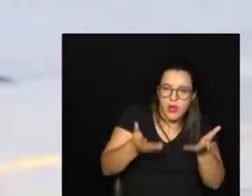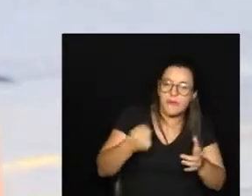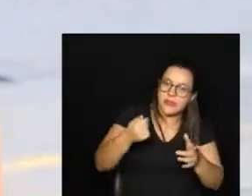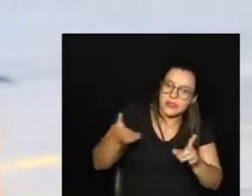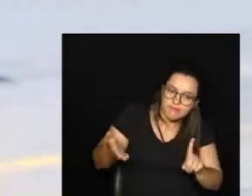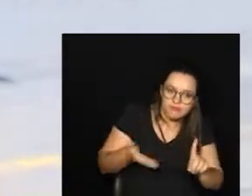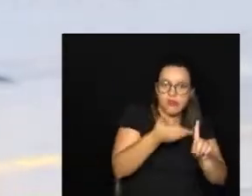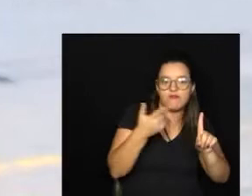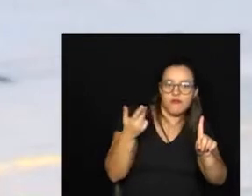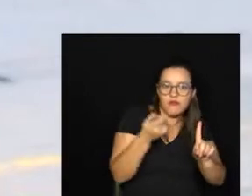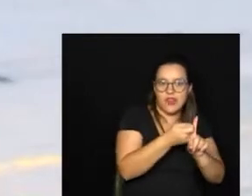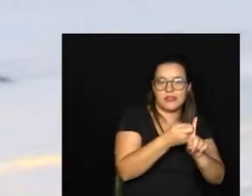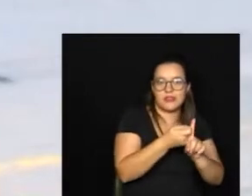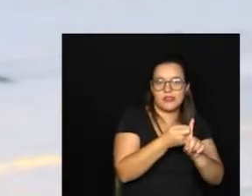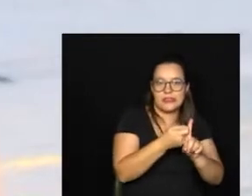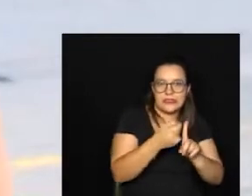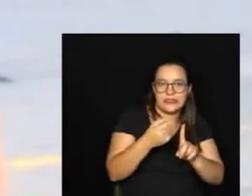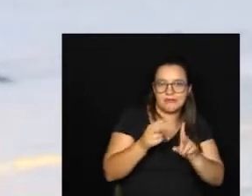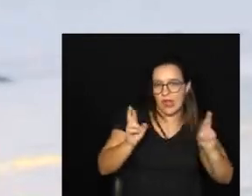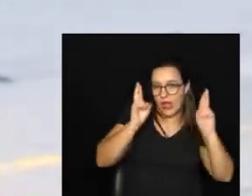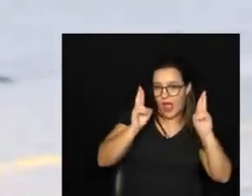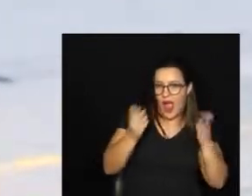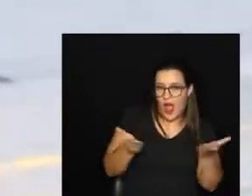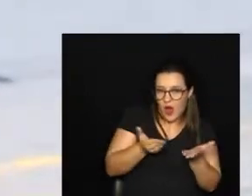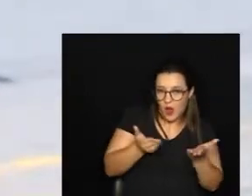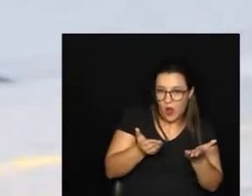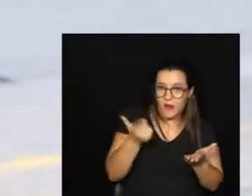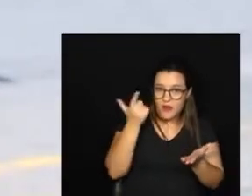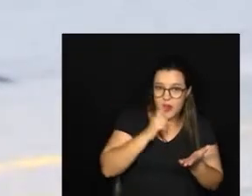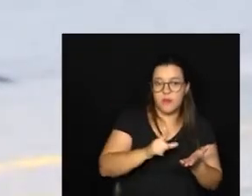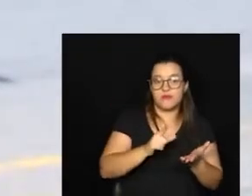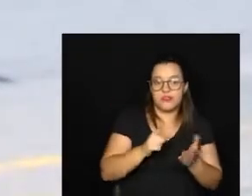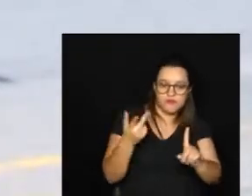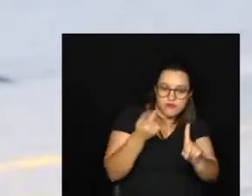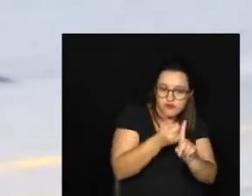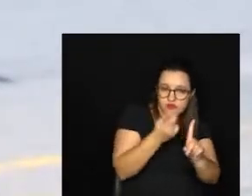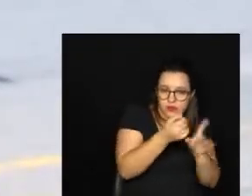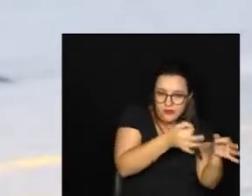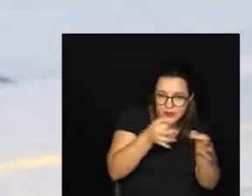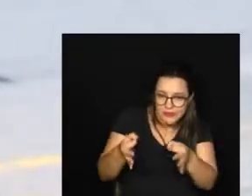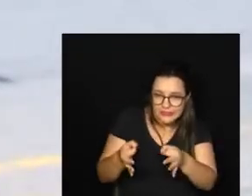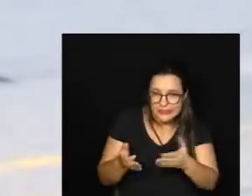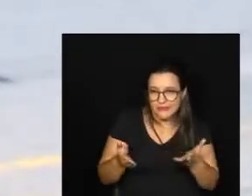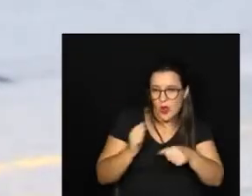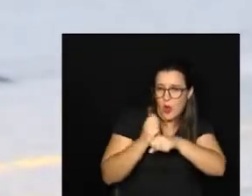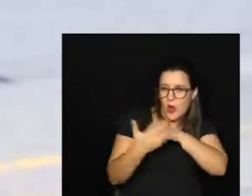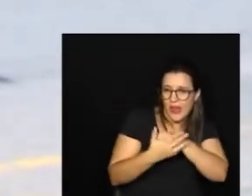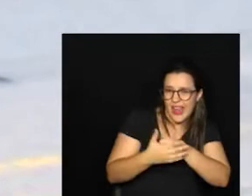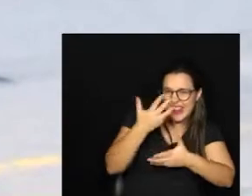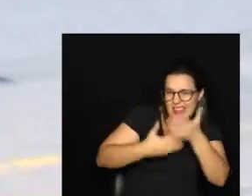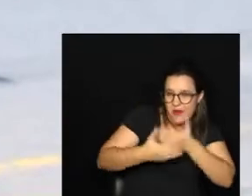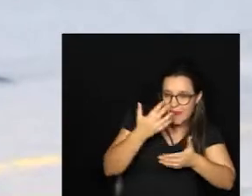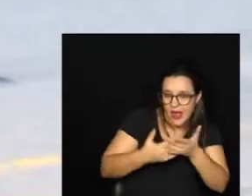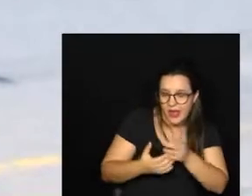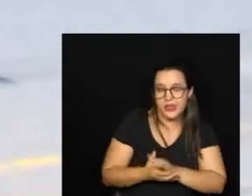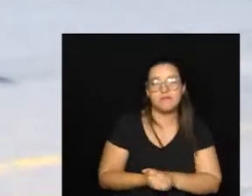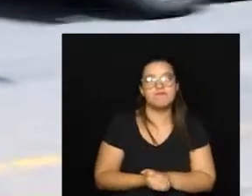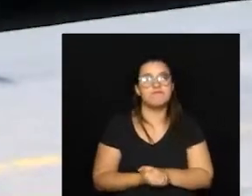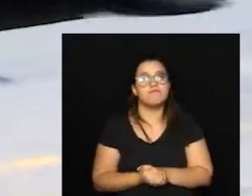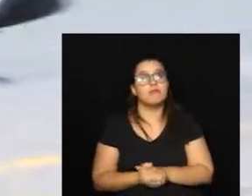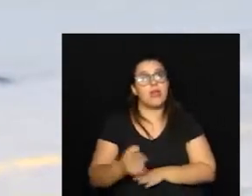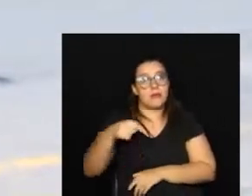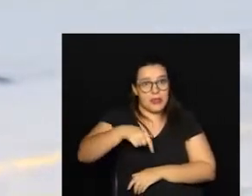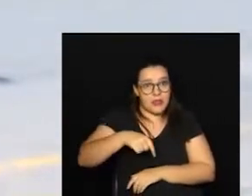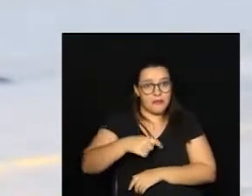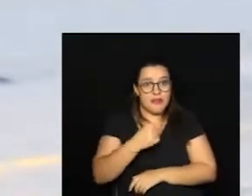esse padrão? Sim. Mesmo com toda essa questão do coronavírus? Na verdade, Campinas tem uma história